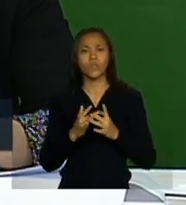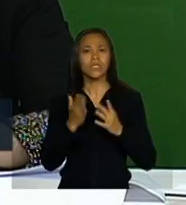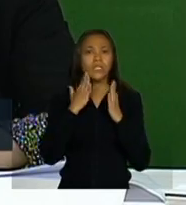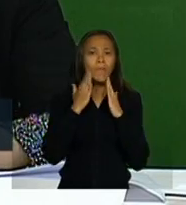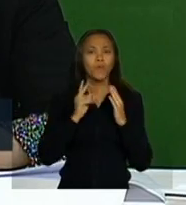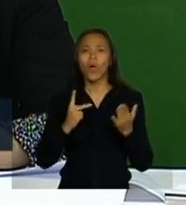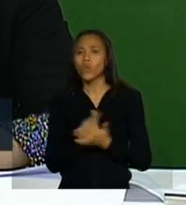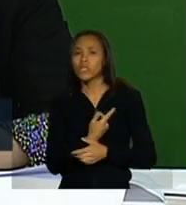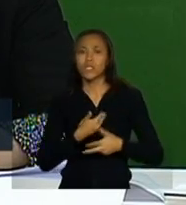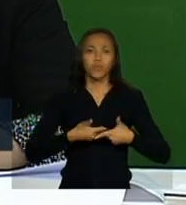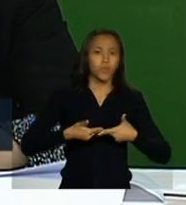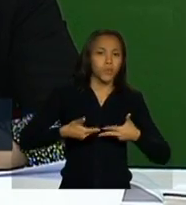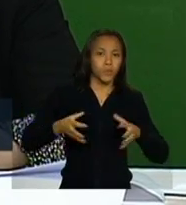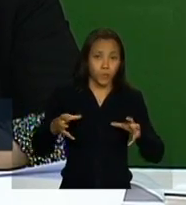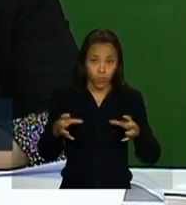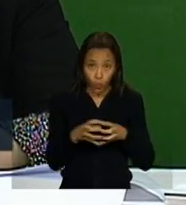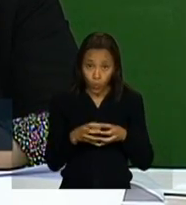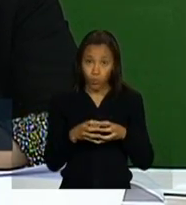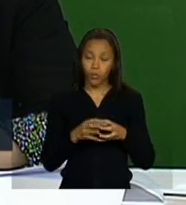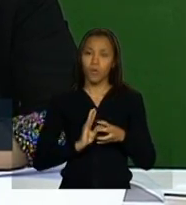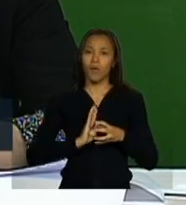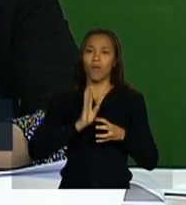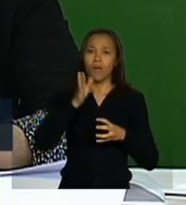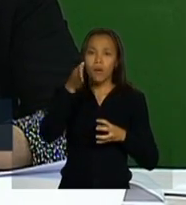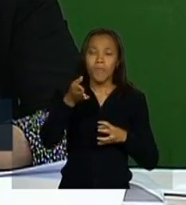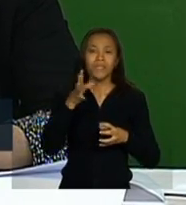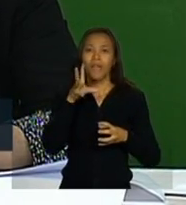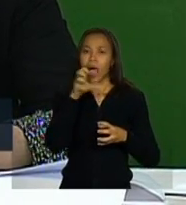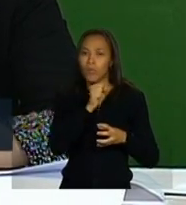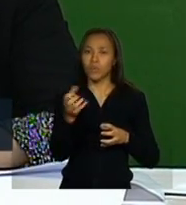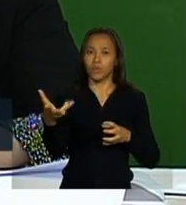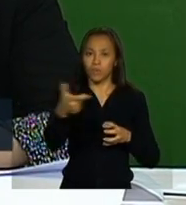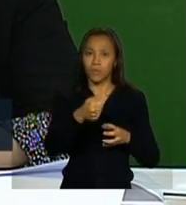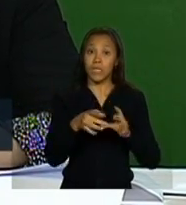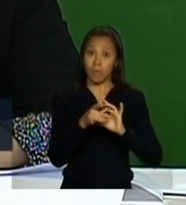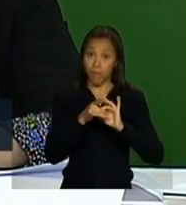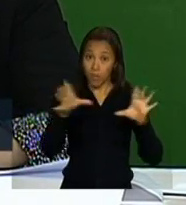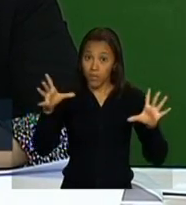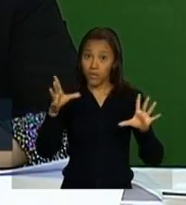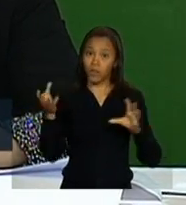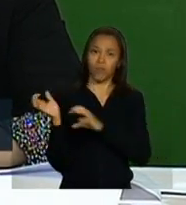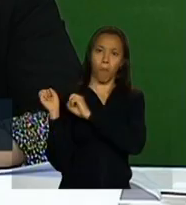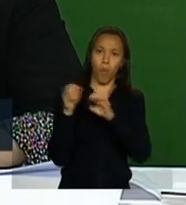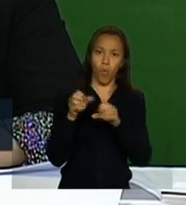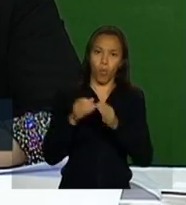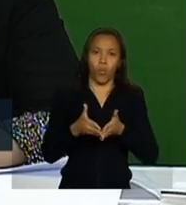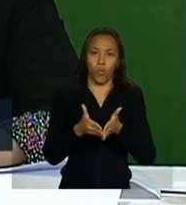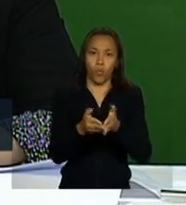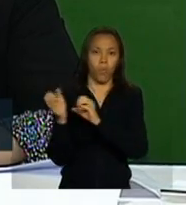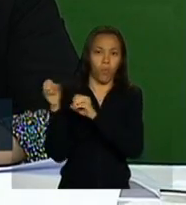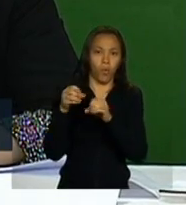harmonizar os procedimentos dentro do porto para que a gente agilize entrada e liberação de cargas.